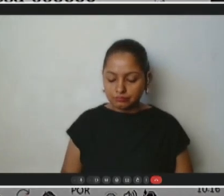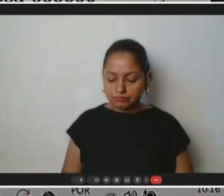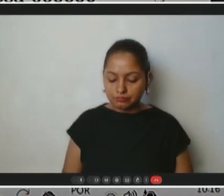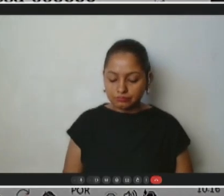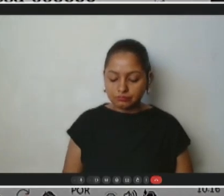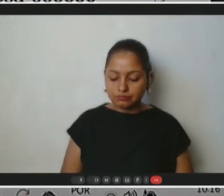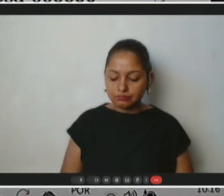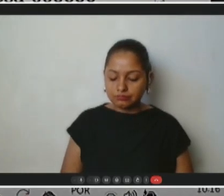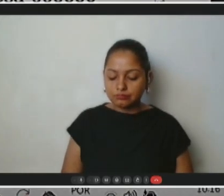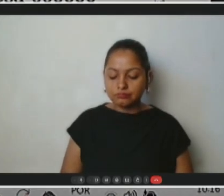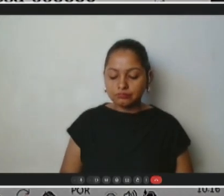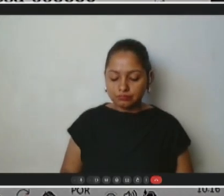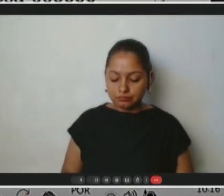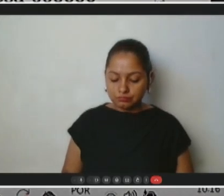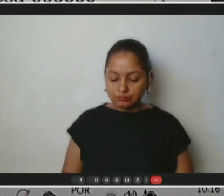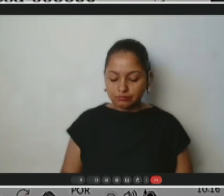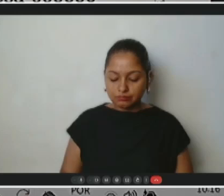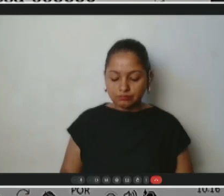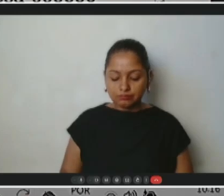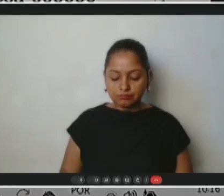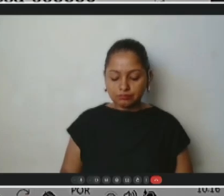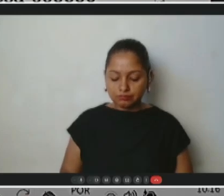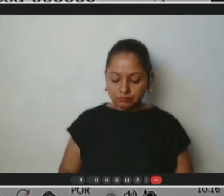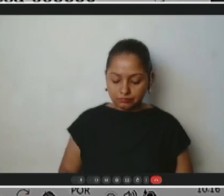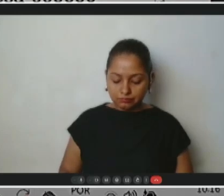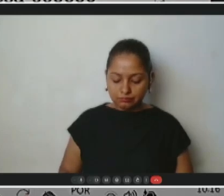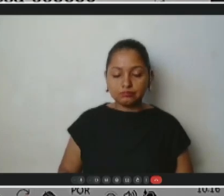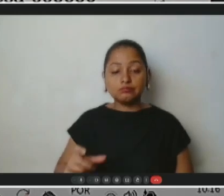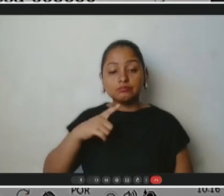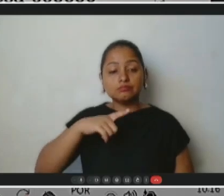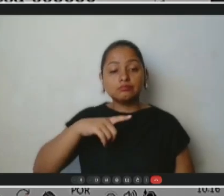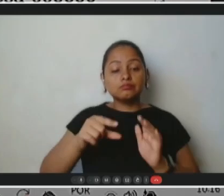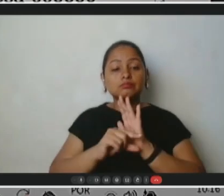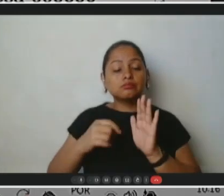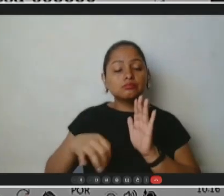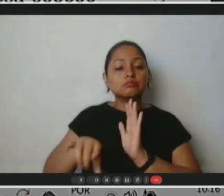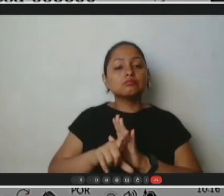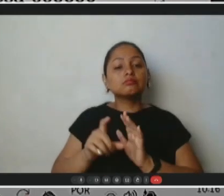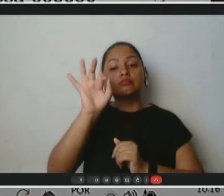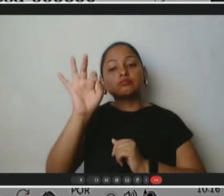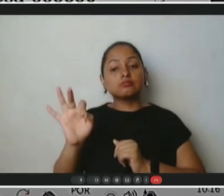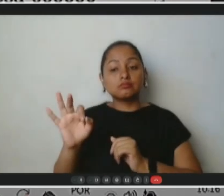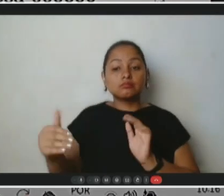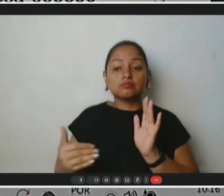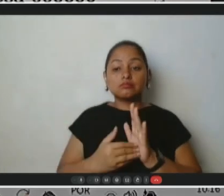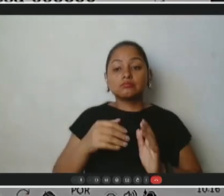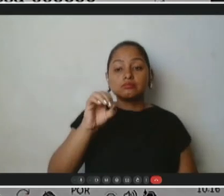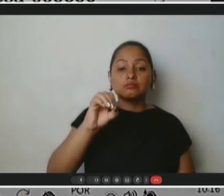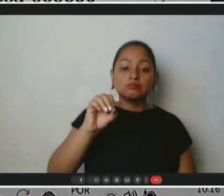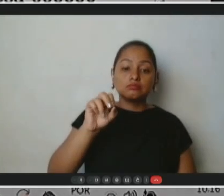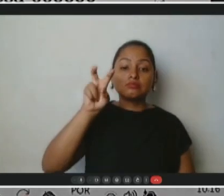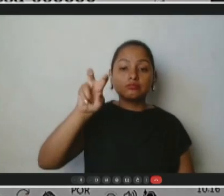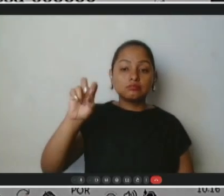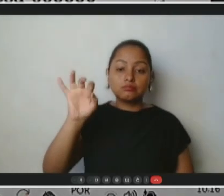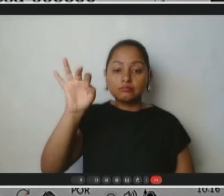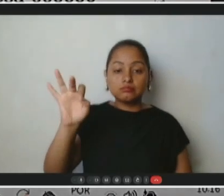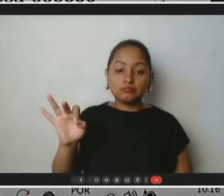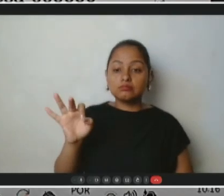Parágrafo único. Será consignado com reserva de contingência o percentual de até 0,50% da receita corrente